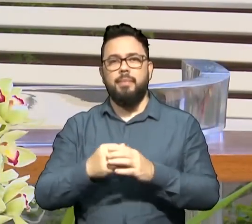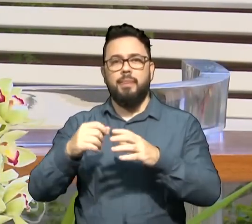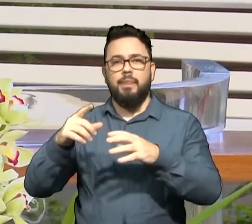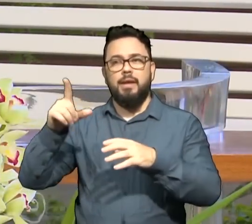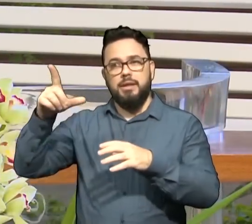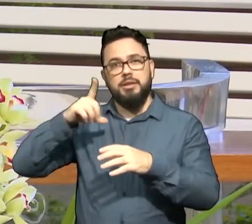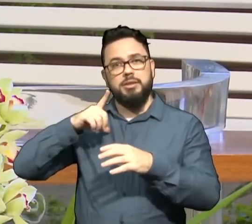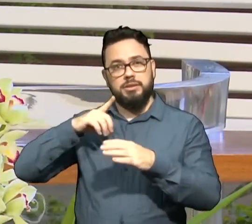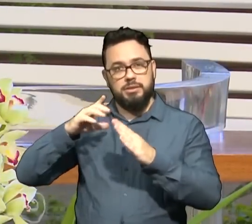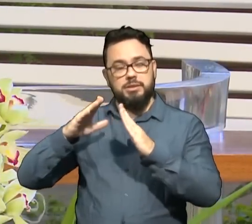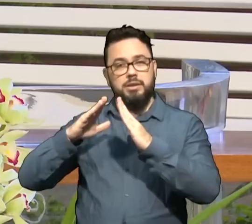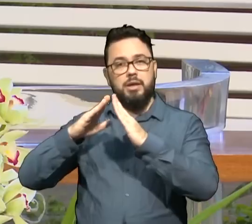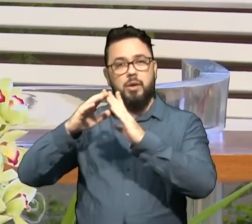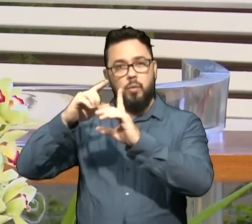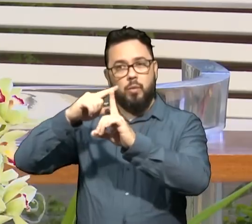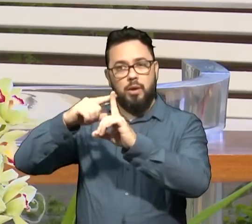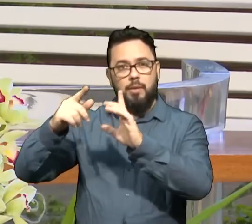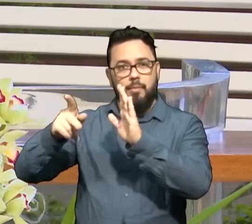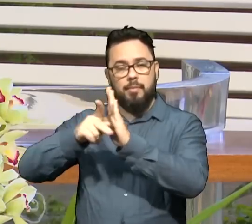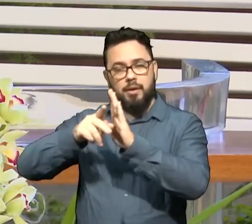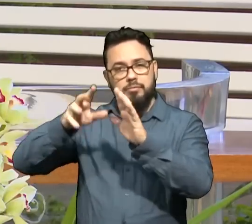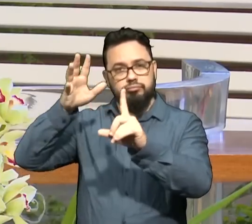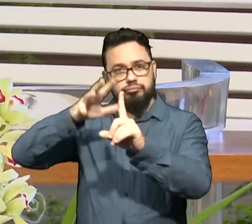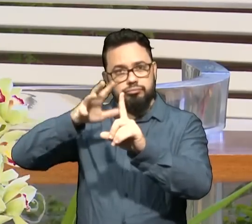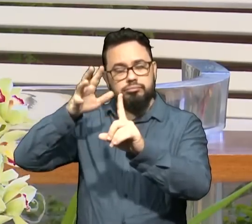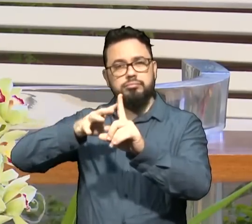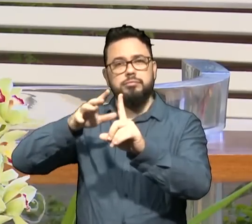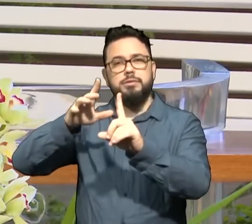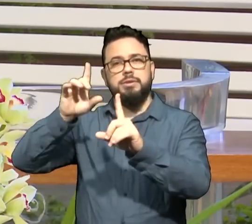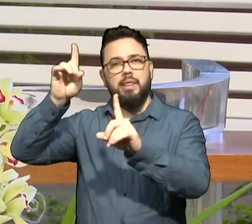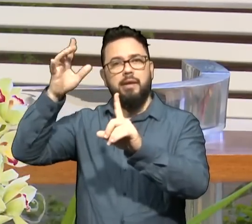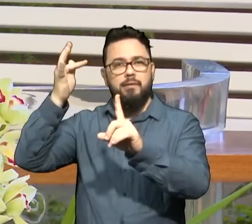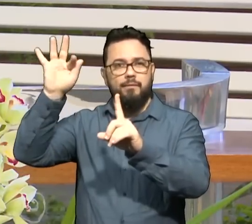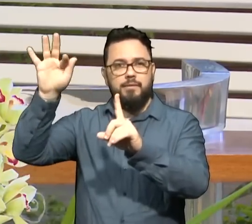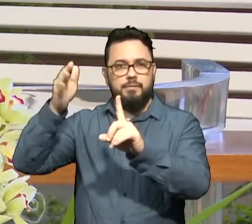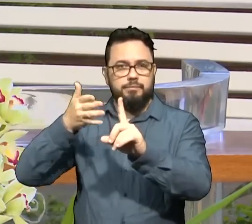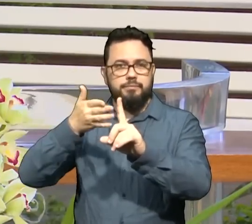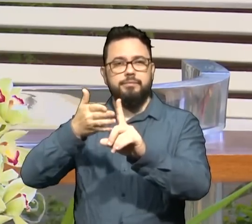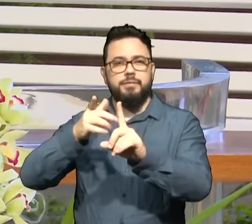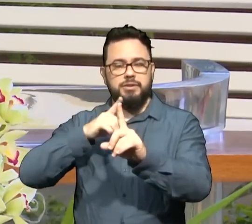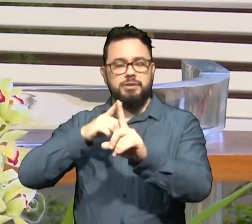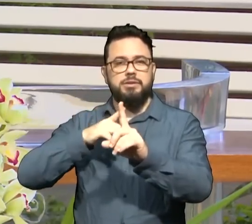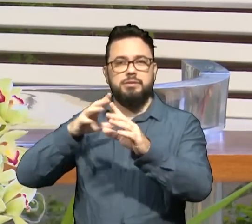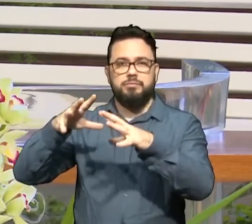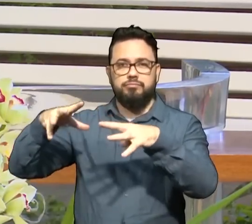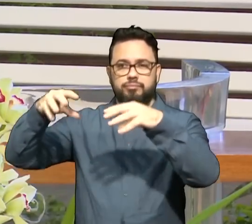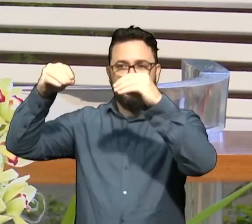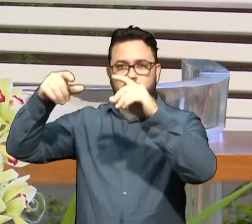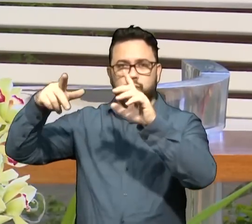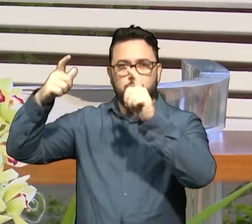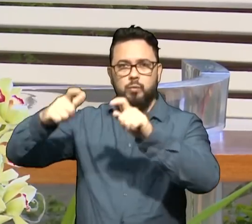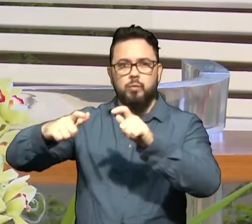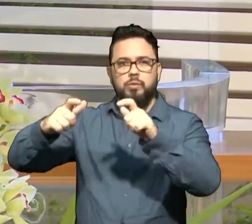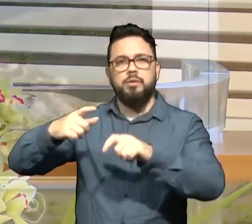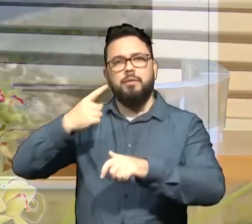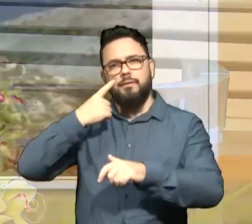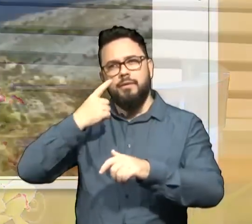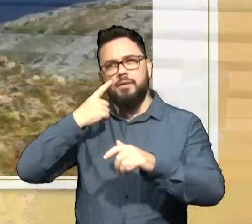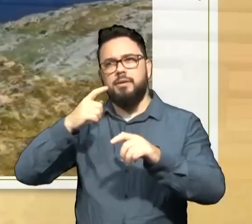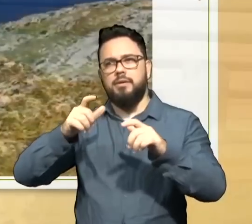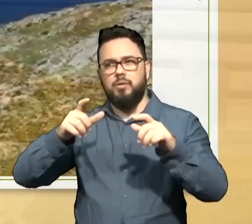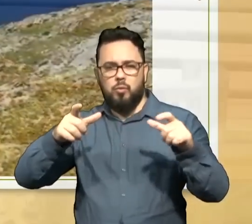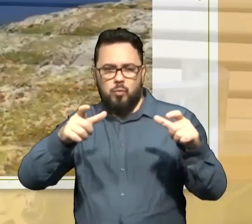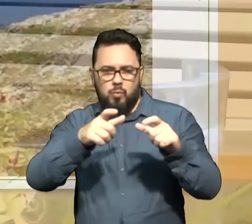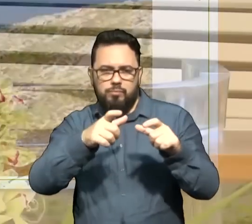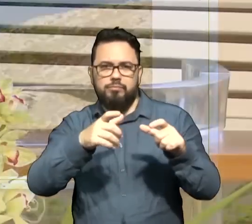Diana dos Efésios da Diana da artemísia é uma ilha como vocês vem pequena tem muitas